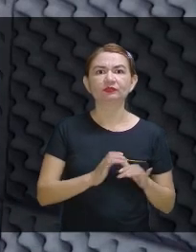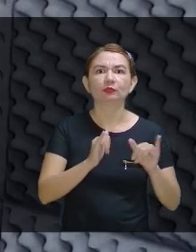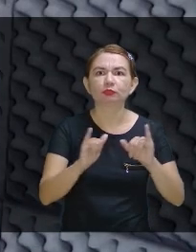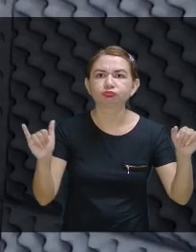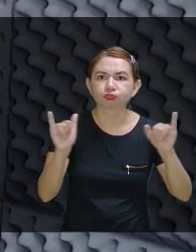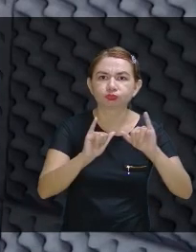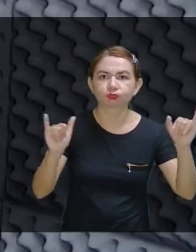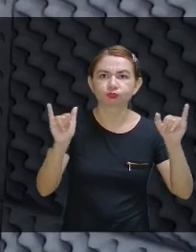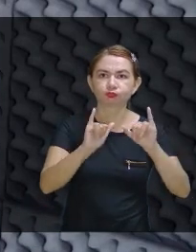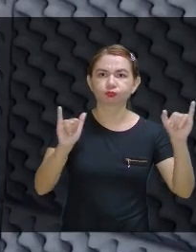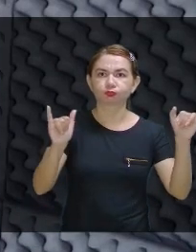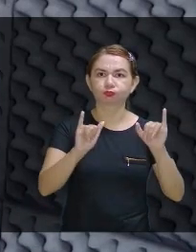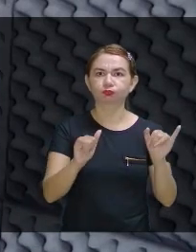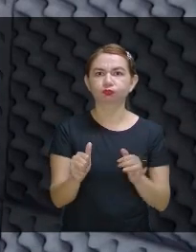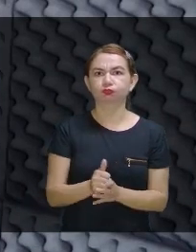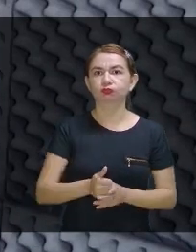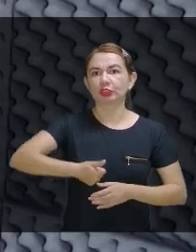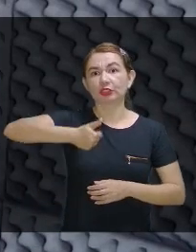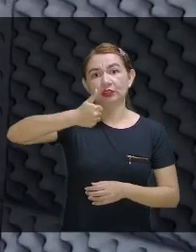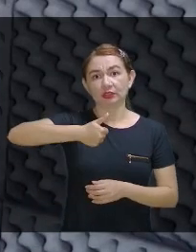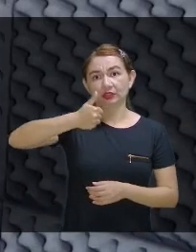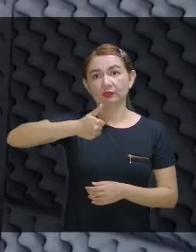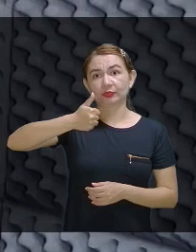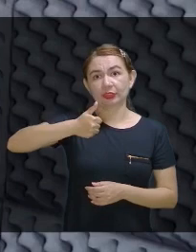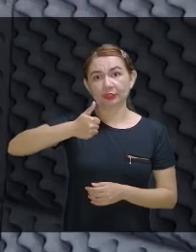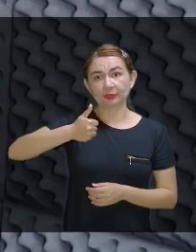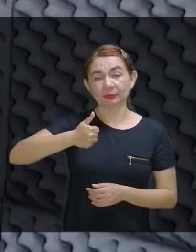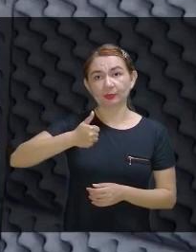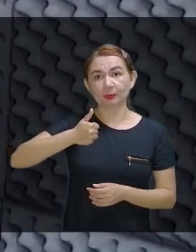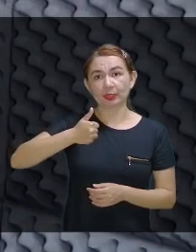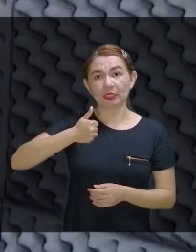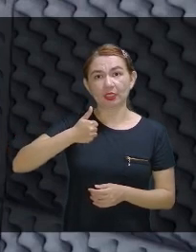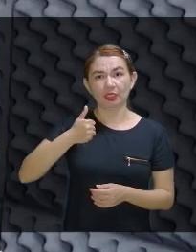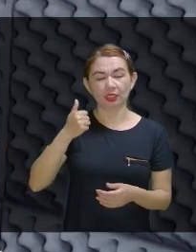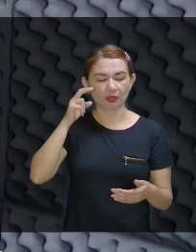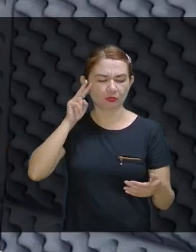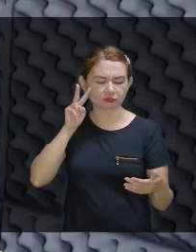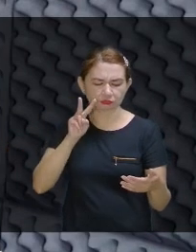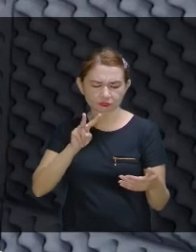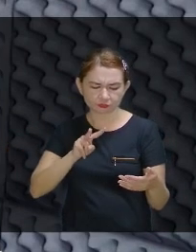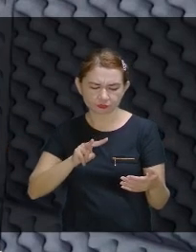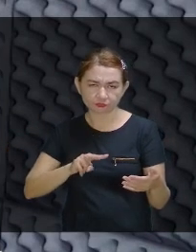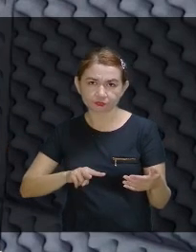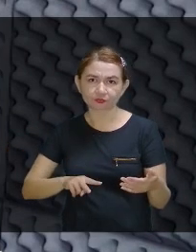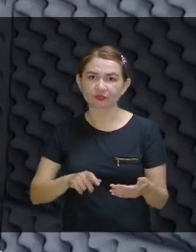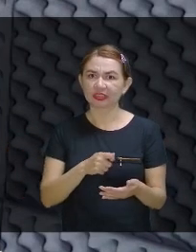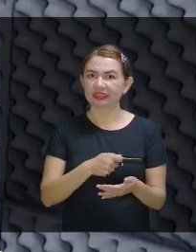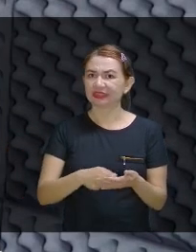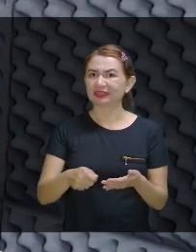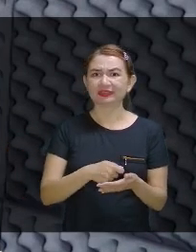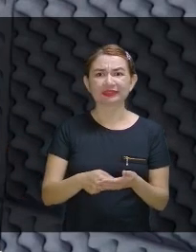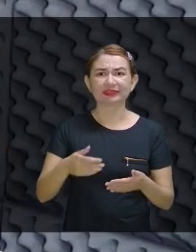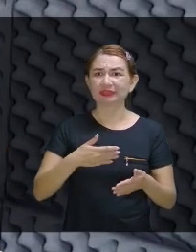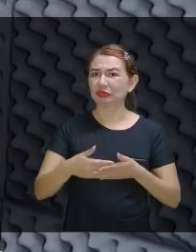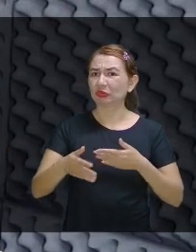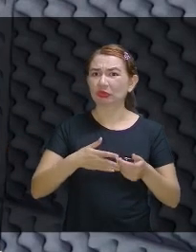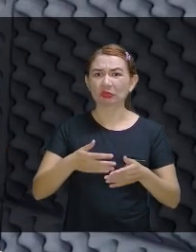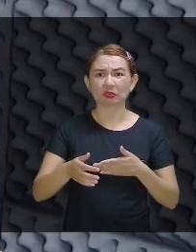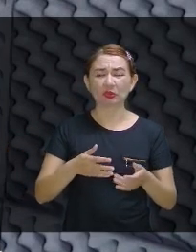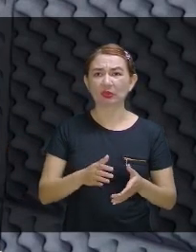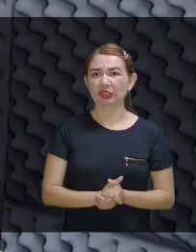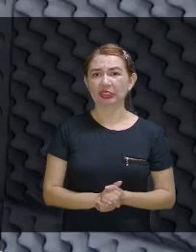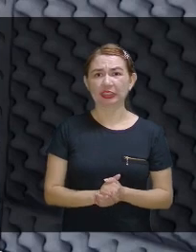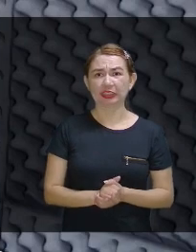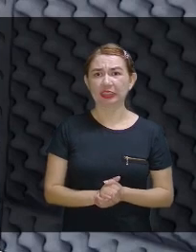divulgue informação sem antes checar, eu peço às mulheres também que dentro dessa política afirmativa não assine qualquer ficha de filiação que o seu amigo,